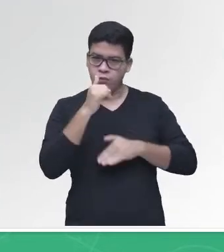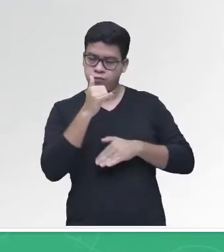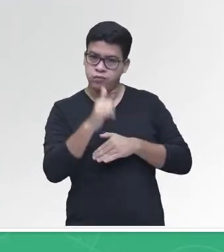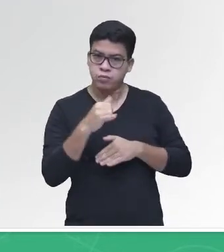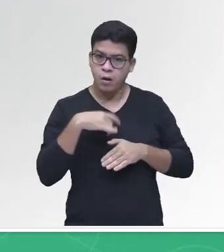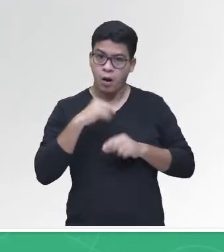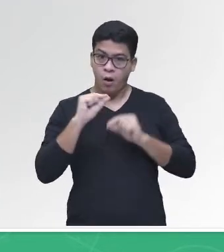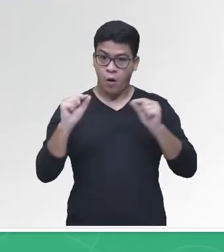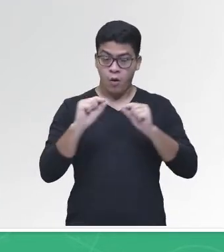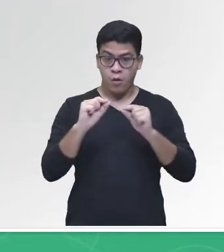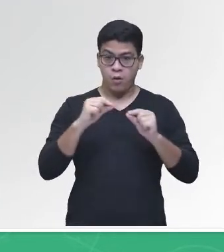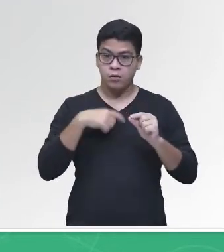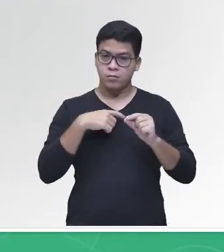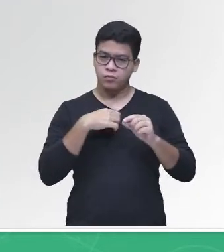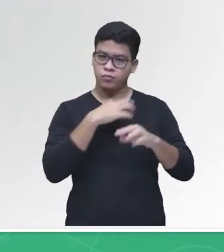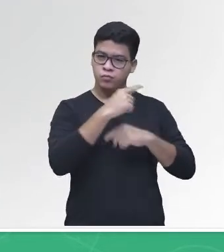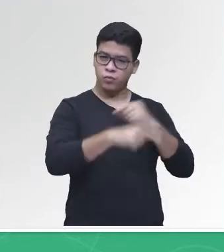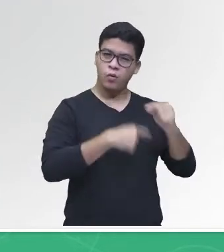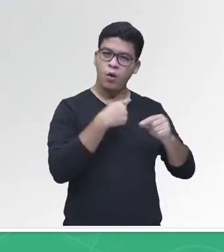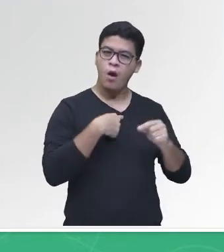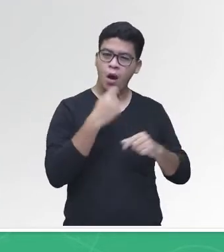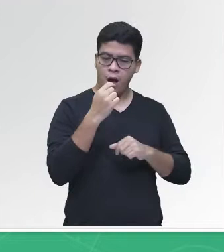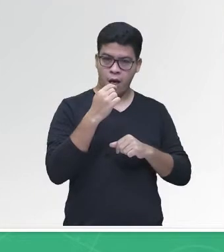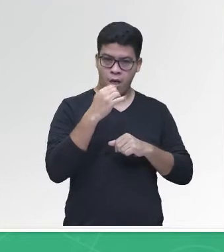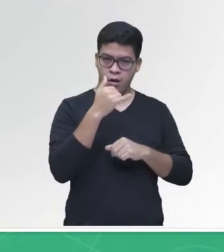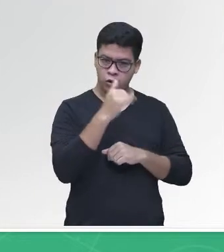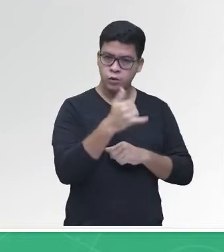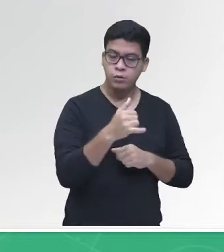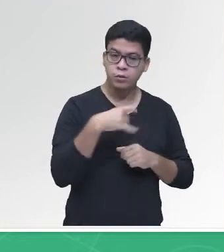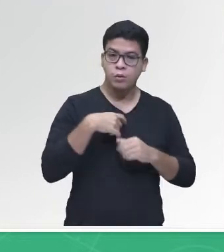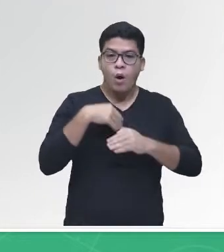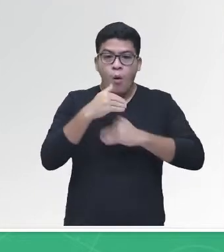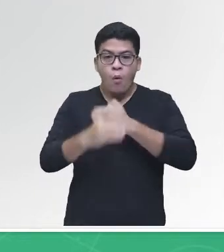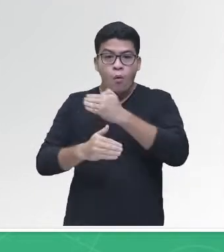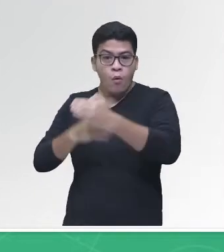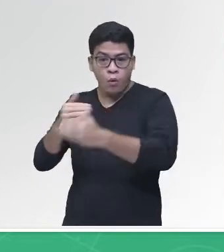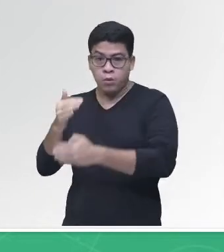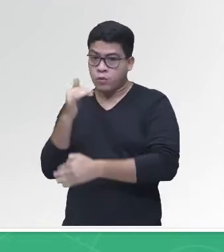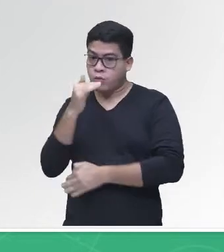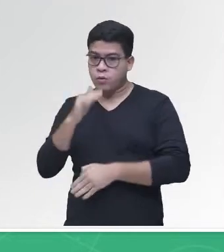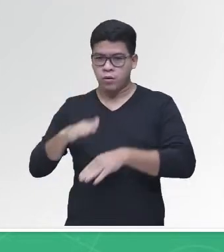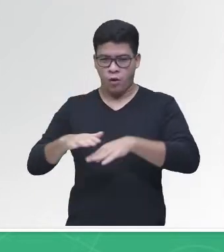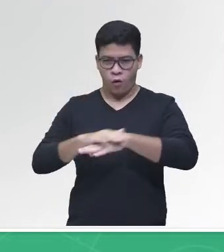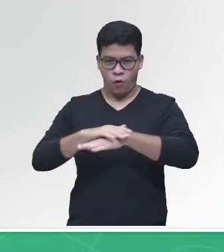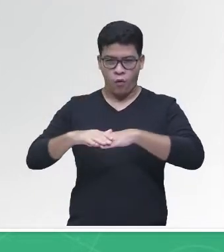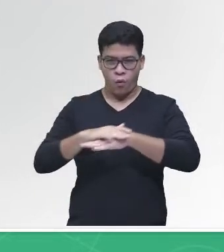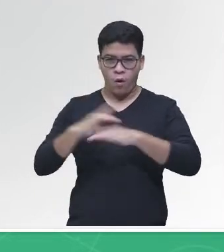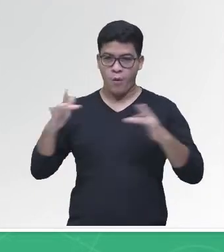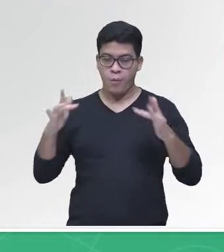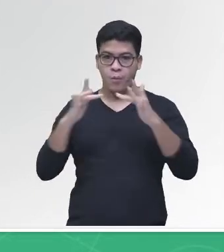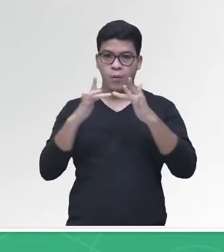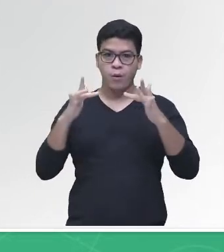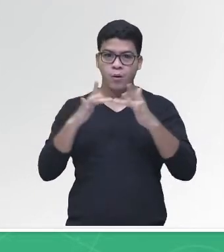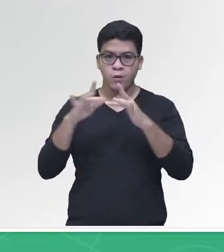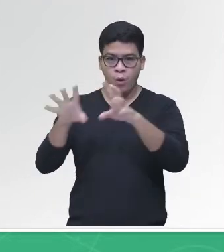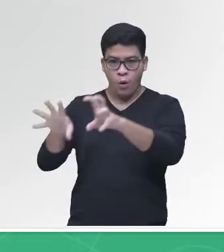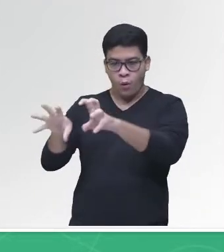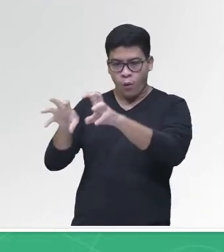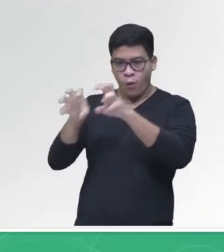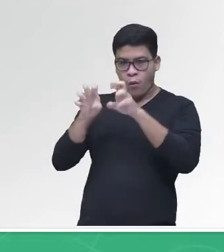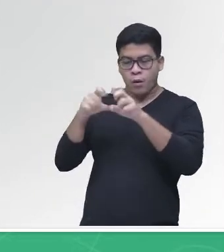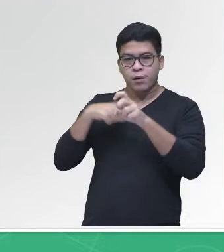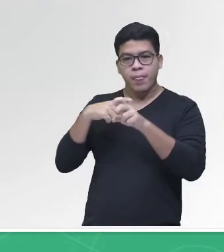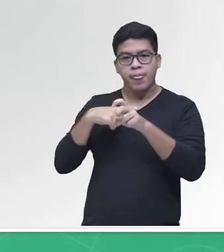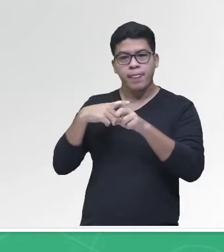quantização da carga elétrica e os seus processos de eletrização, por atrito, por contato e a indução, e temos